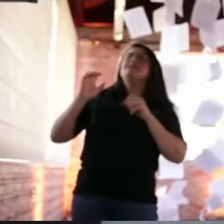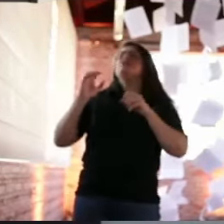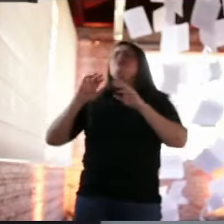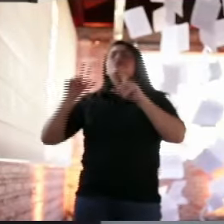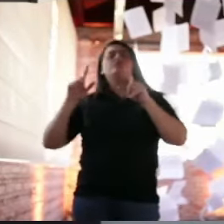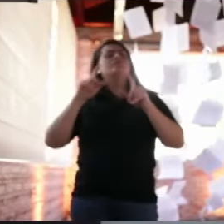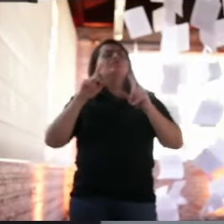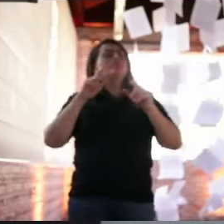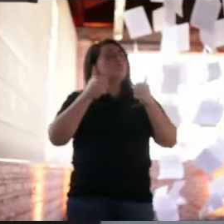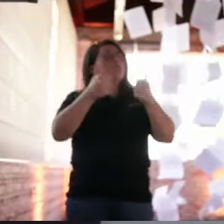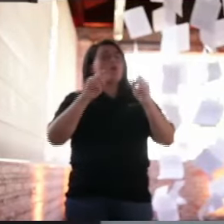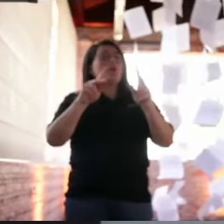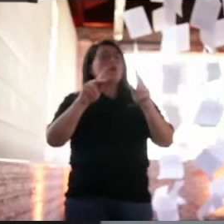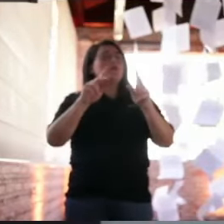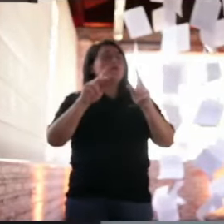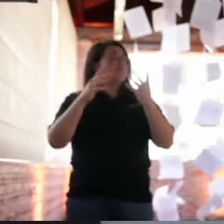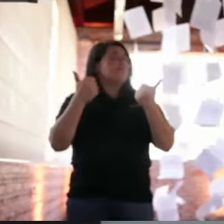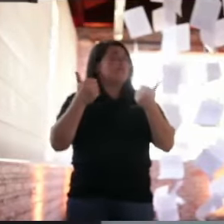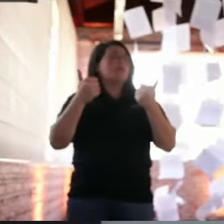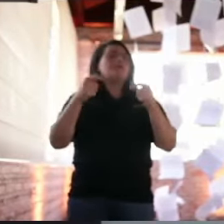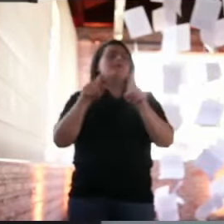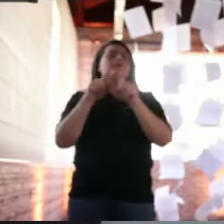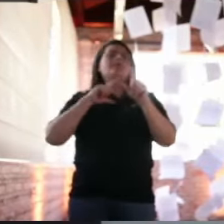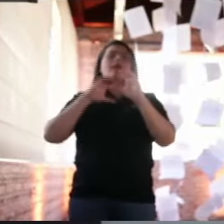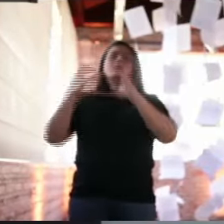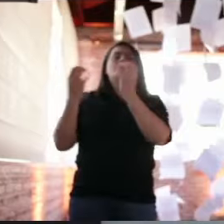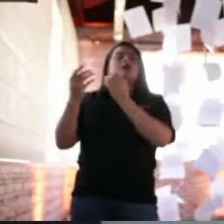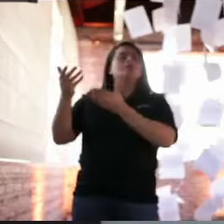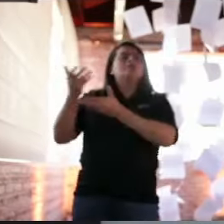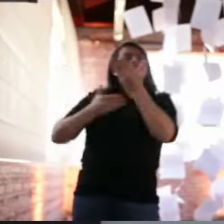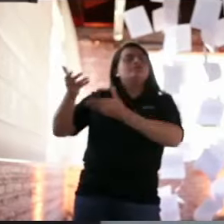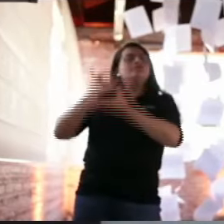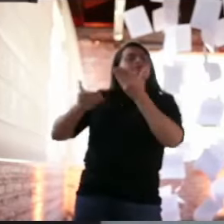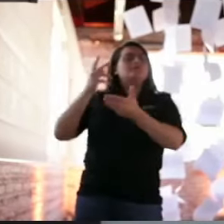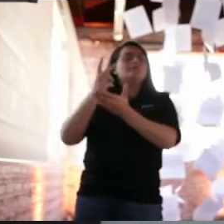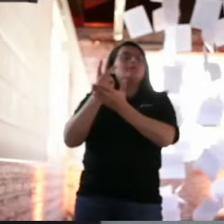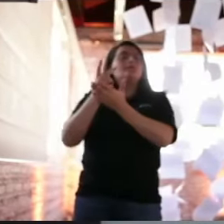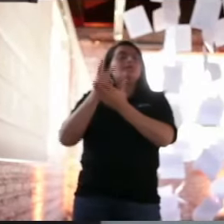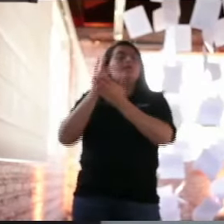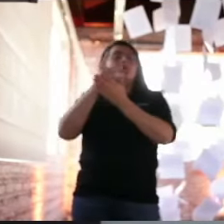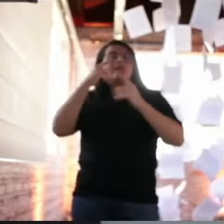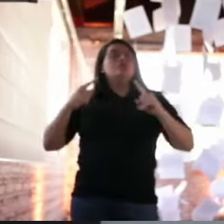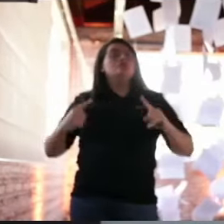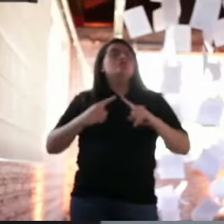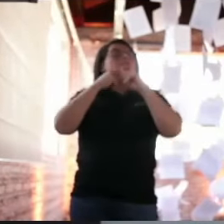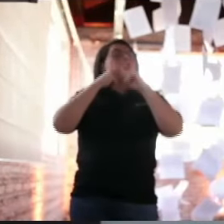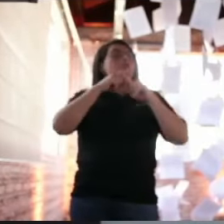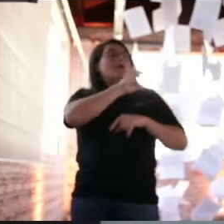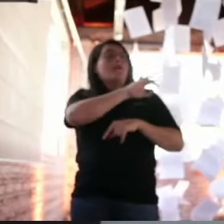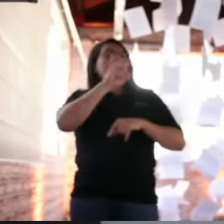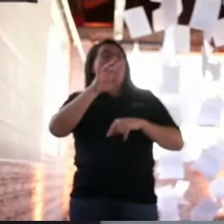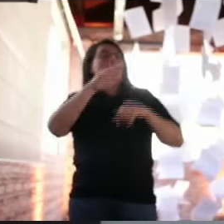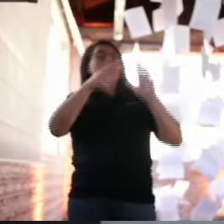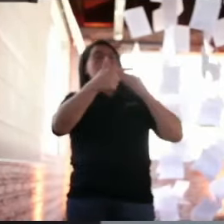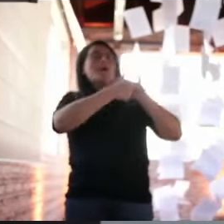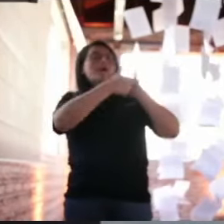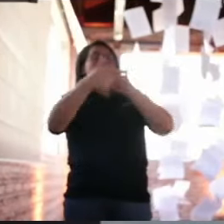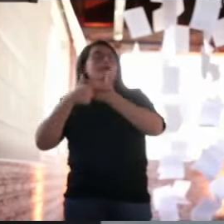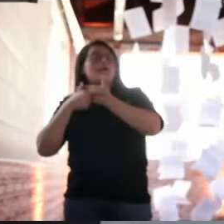tudo bem E ali tem uma uma comunidade de trocas na verdade eles estão sempre disputando o que Cada um faz né